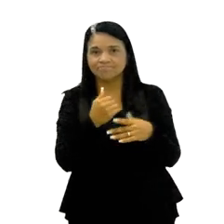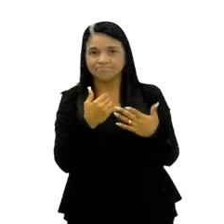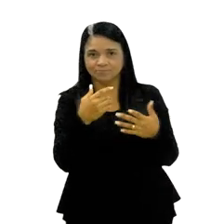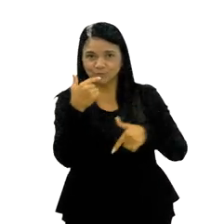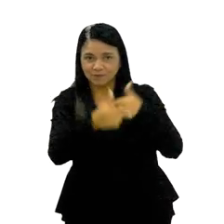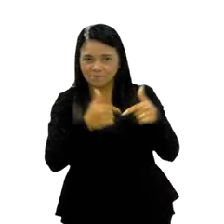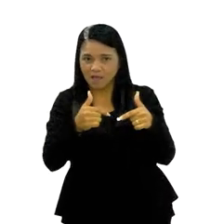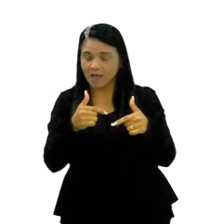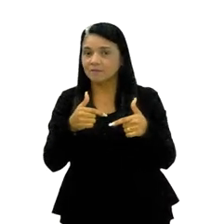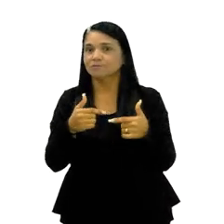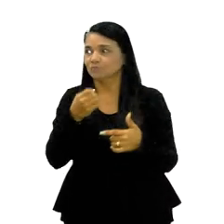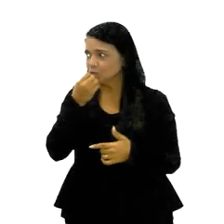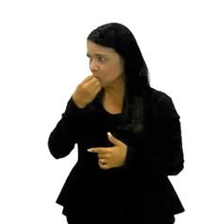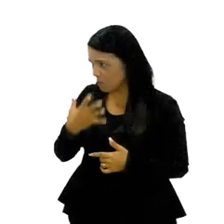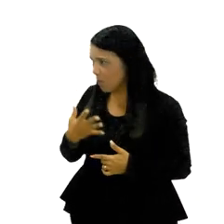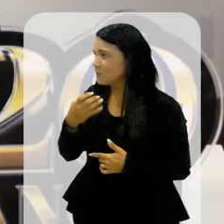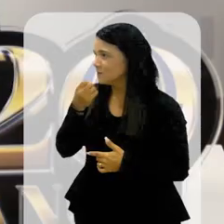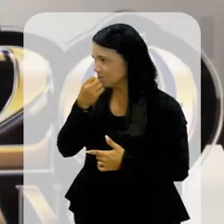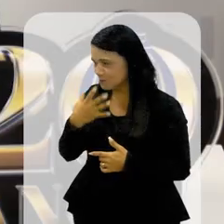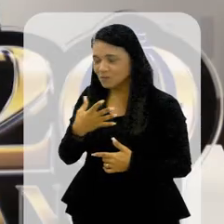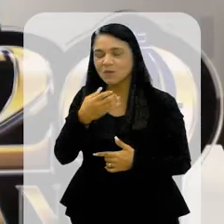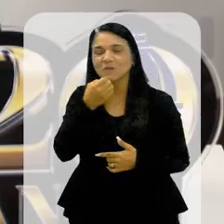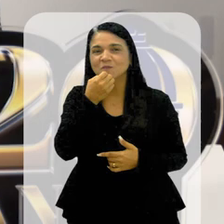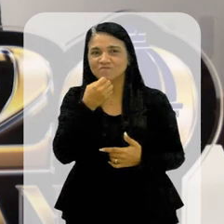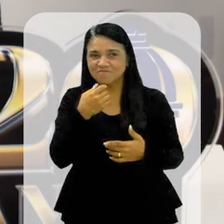rápido. Isso é uma grande...